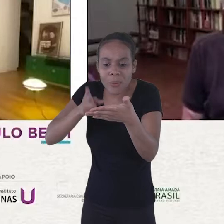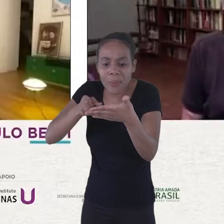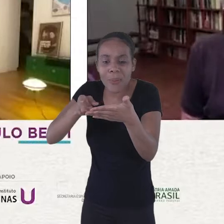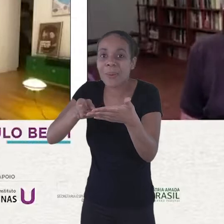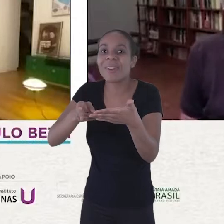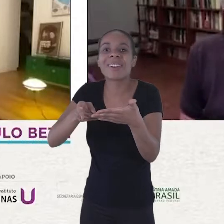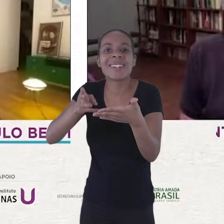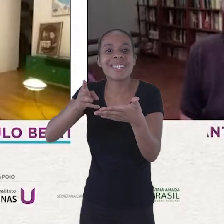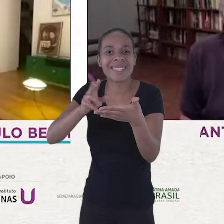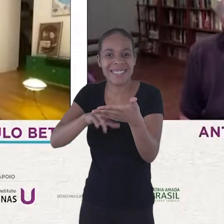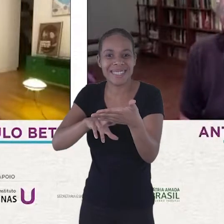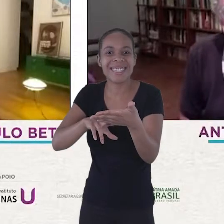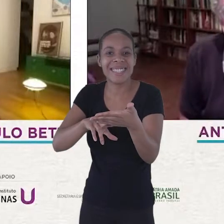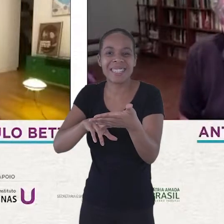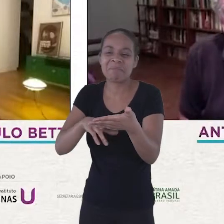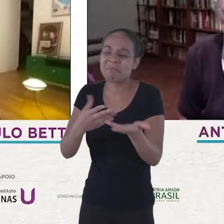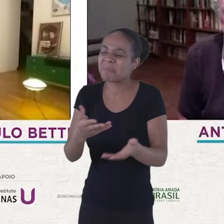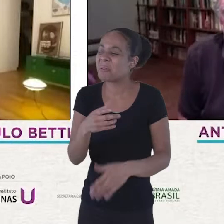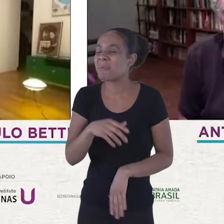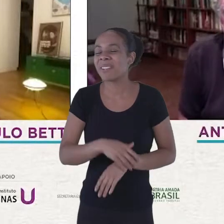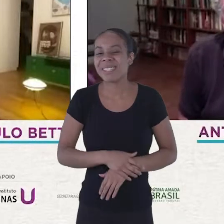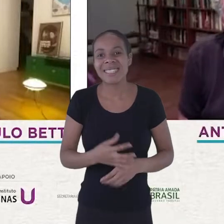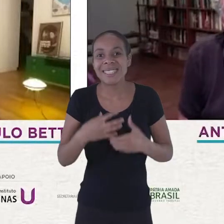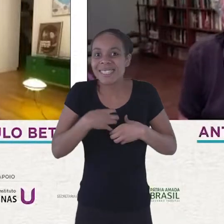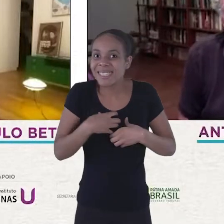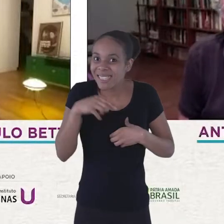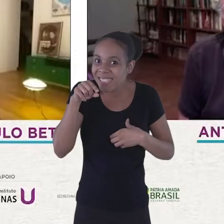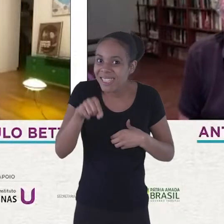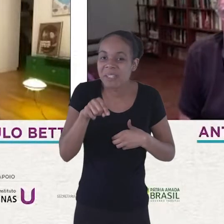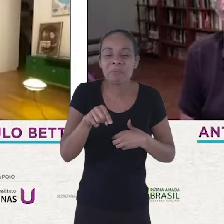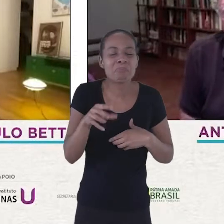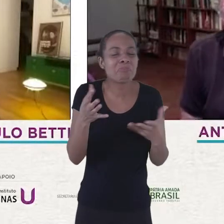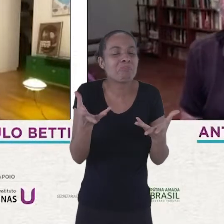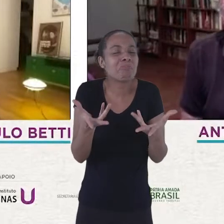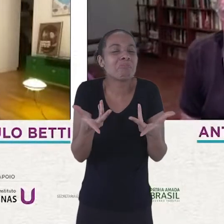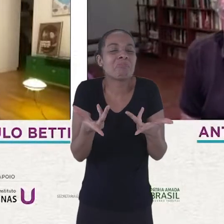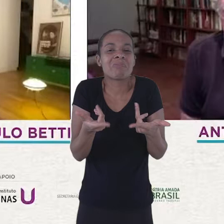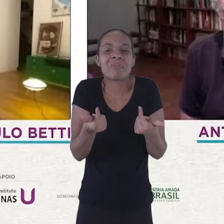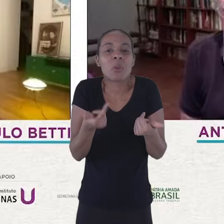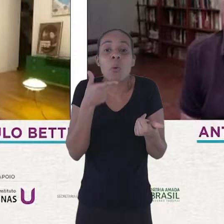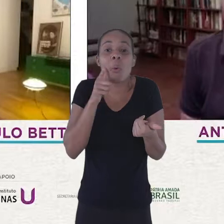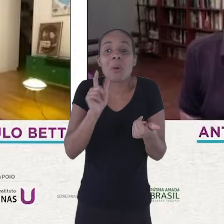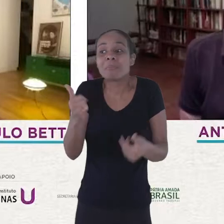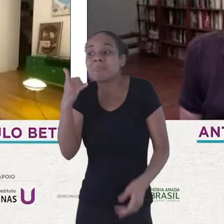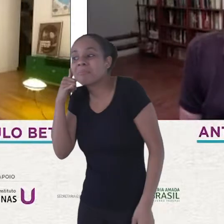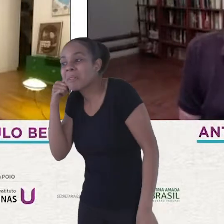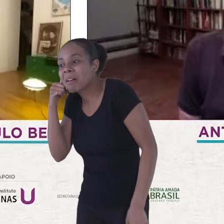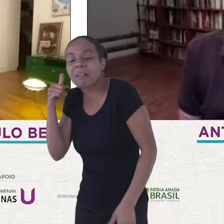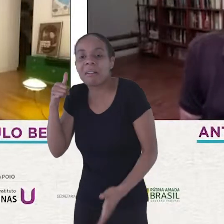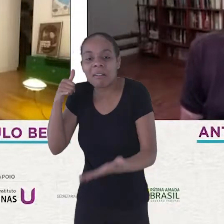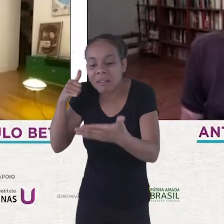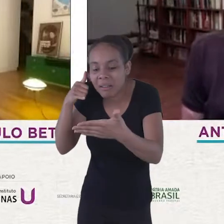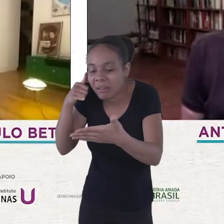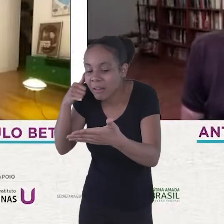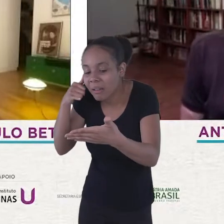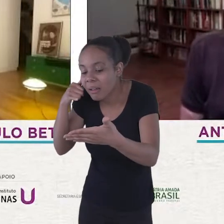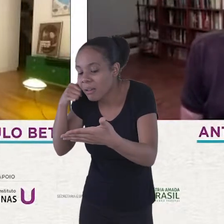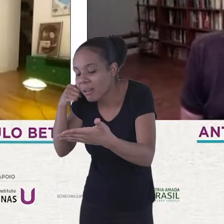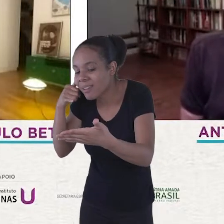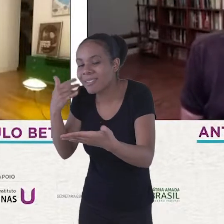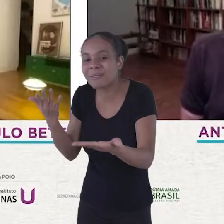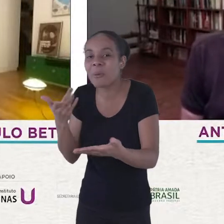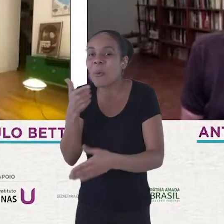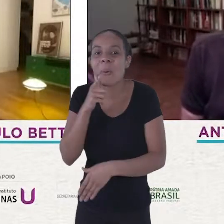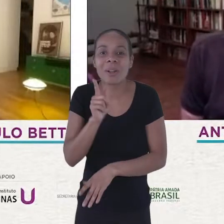muito incrível. Eu fiquei, assim, achei incrível o Stepan até porque a gente sabe, a gente se conhece, mesmo que a